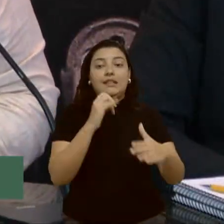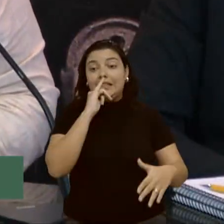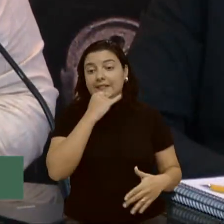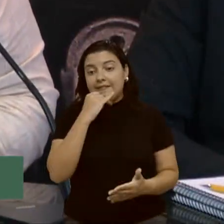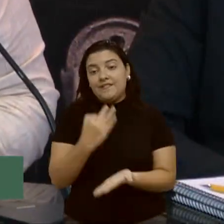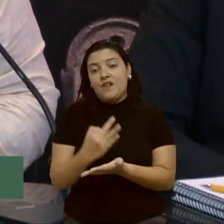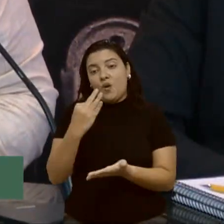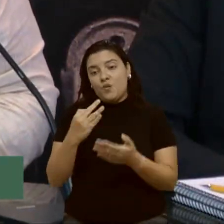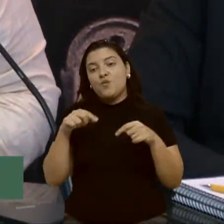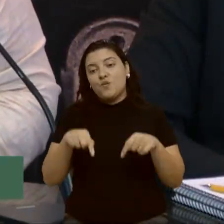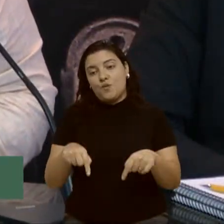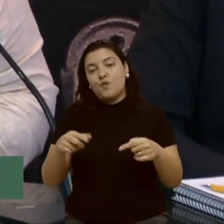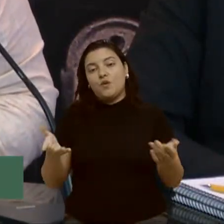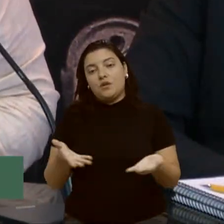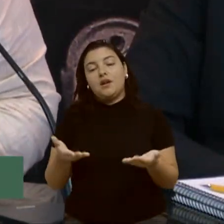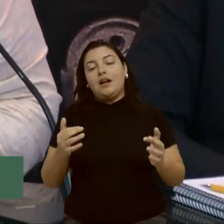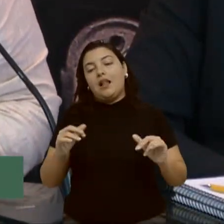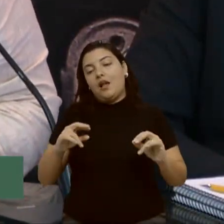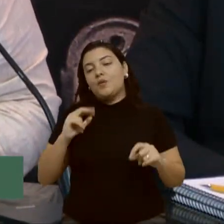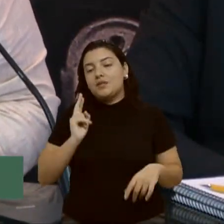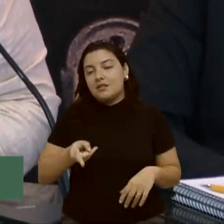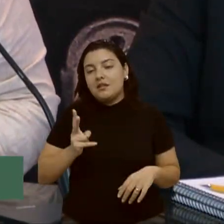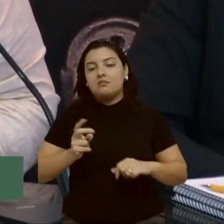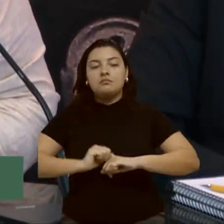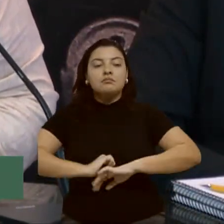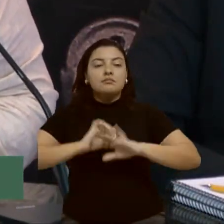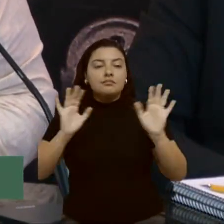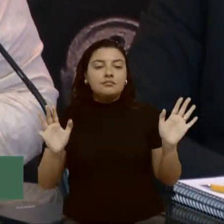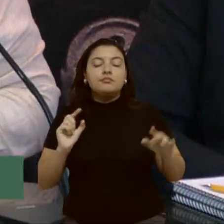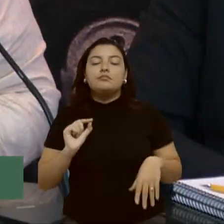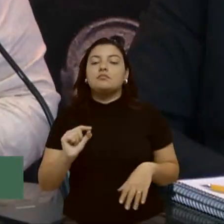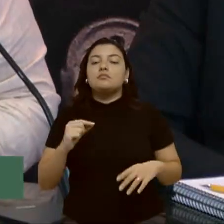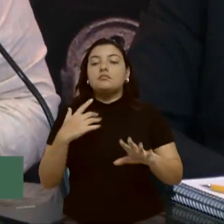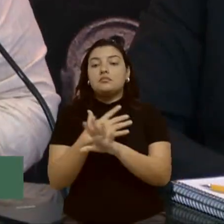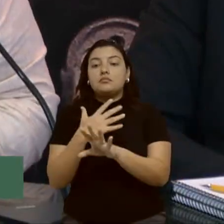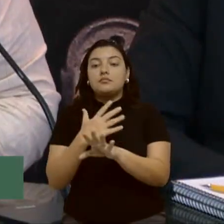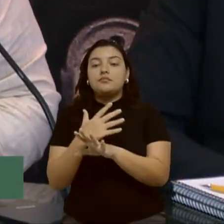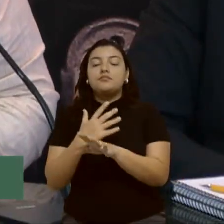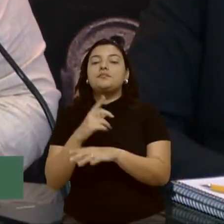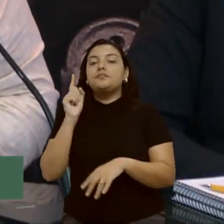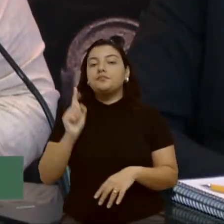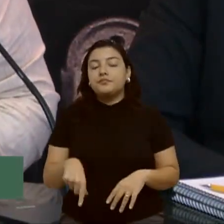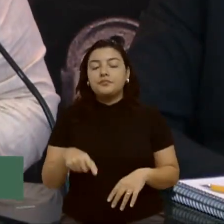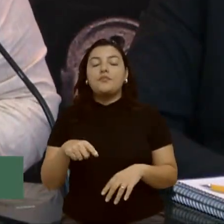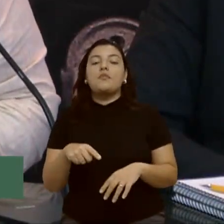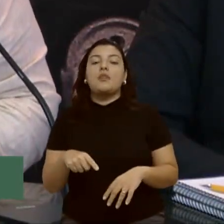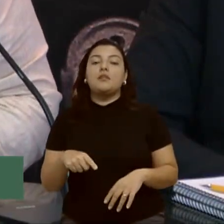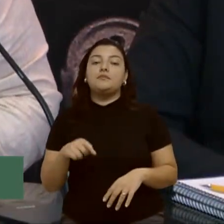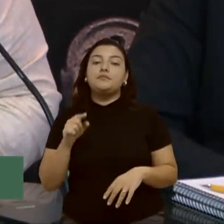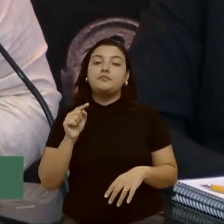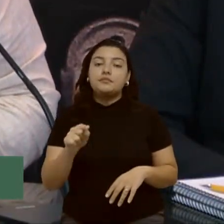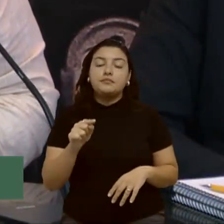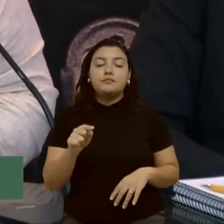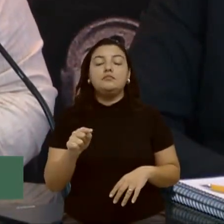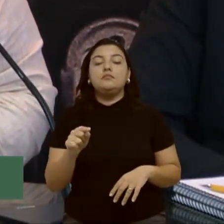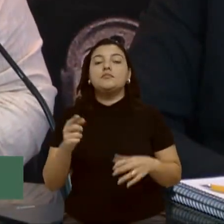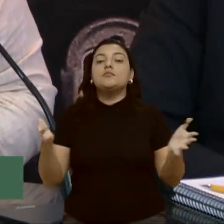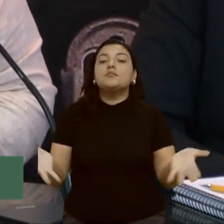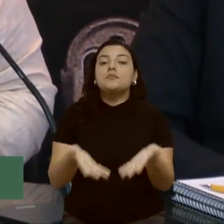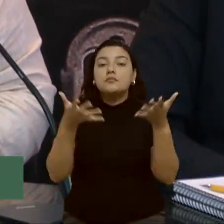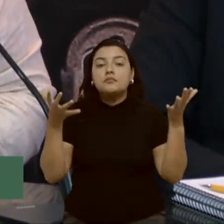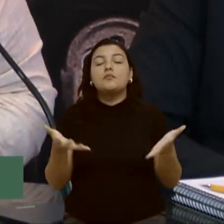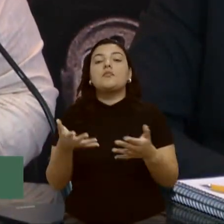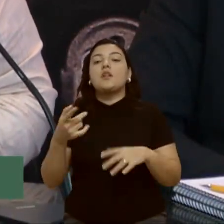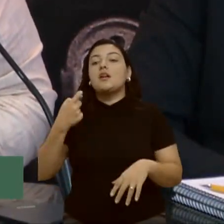está, mas claro que a gente sempre vai deixar esse apelo também da nossa cidade, esse apelo ao empresarial da nossa cidade, para promover uma